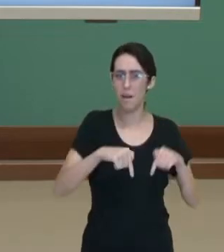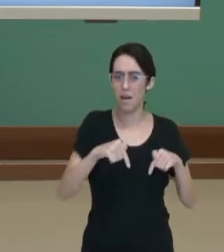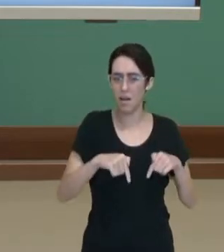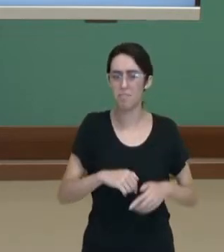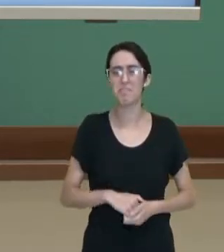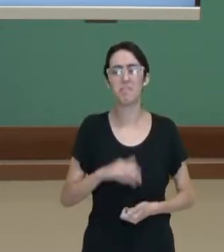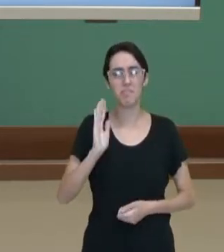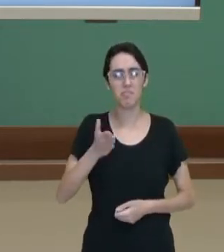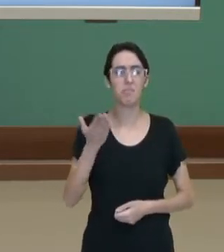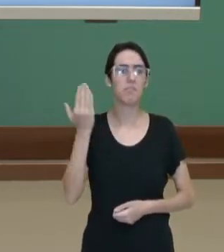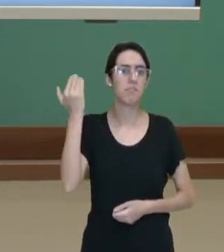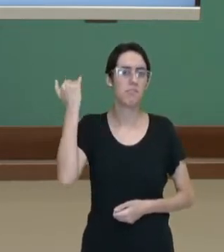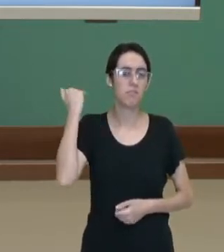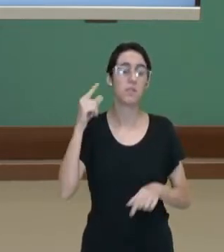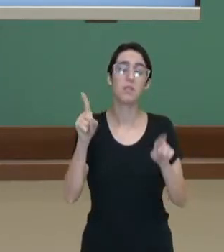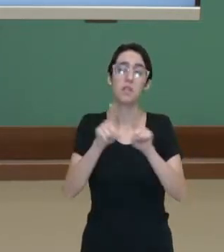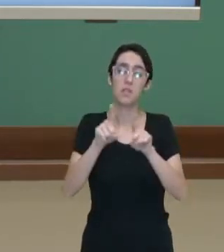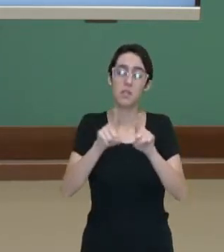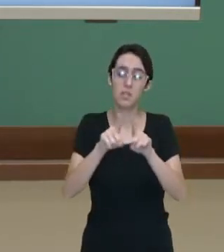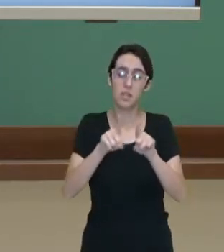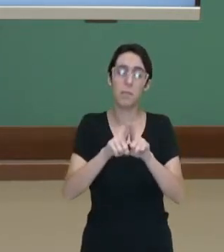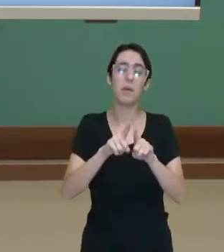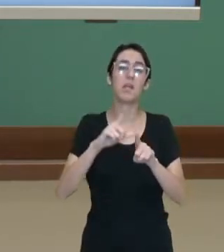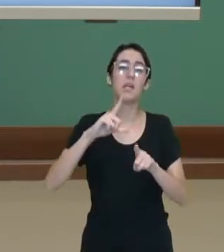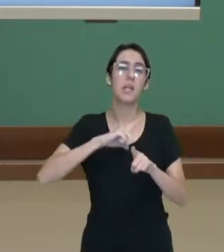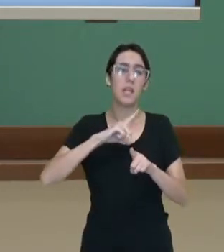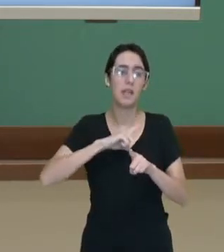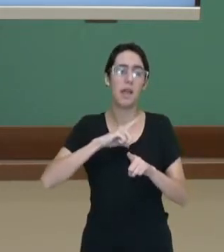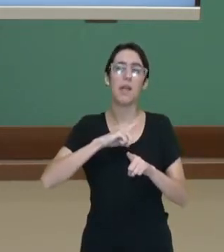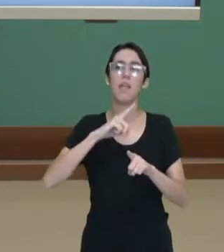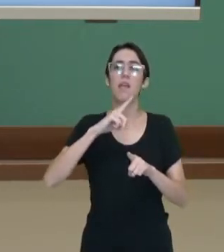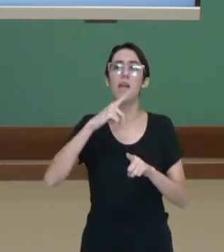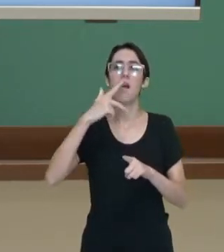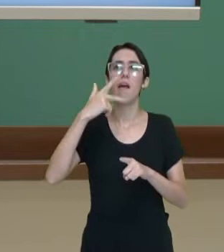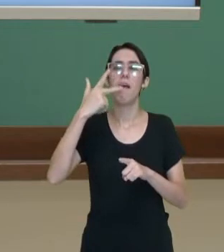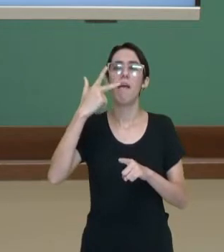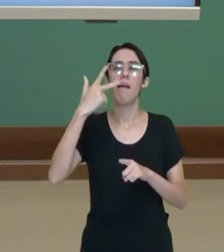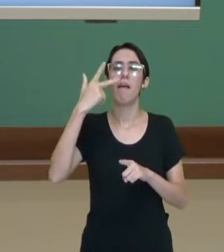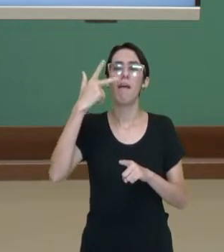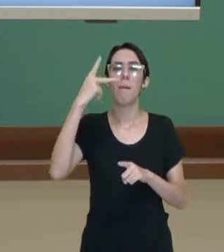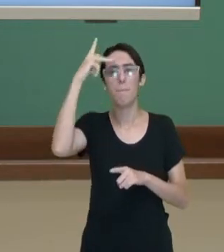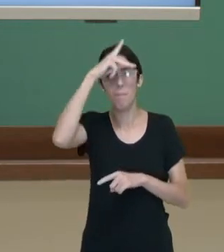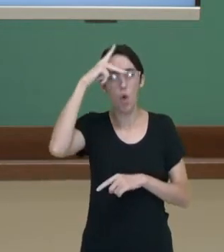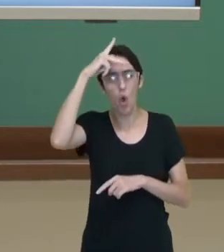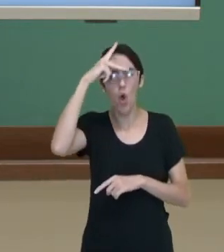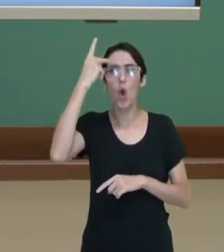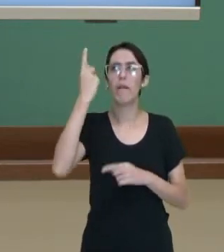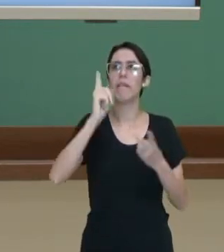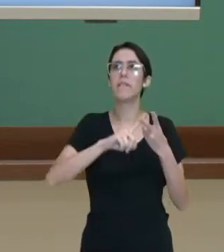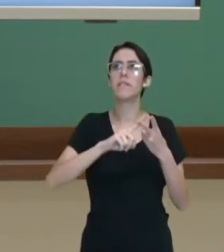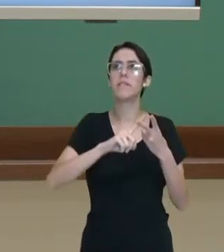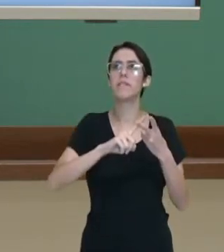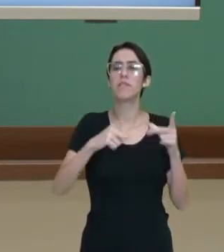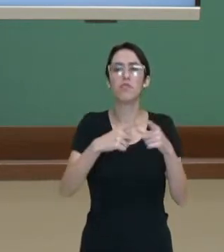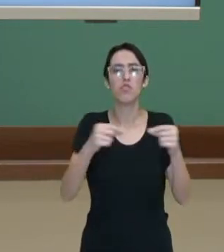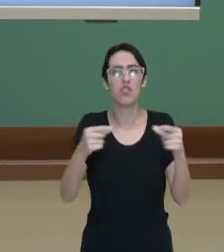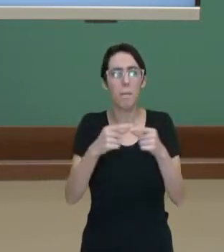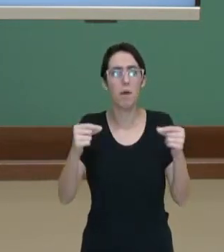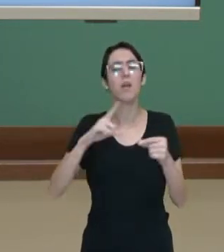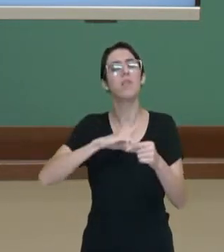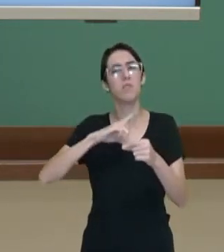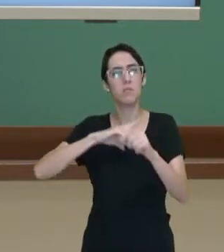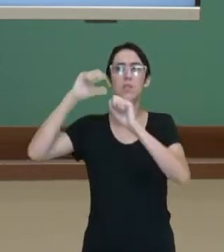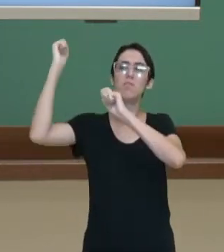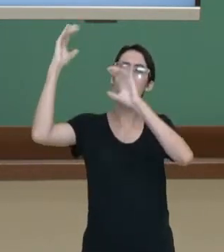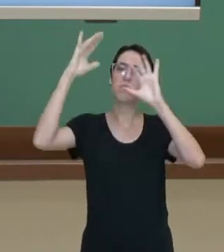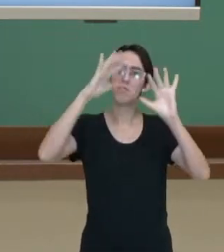do Paraná, assim como ondas de poloneses, japoneses, né, que vieram e